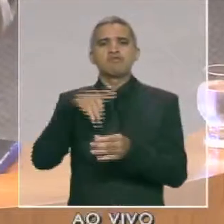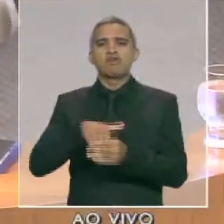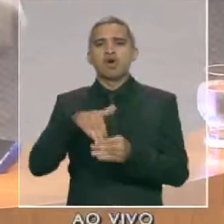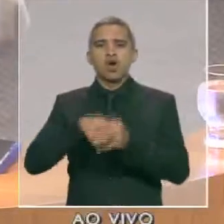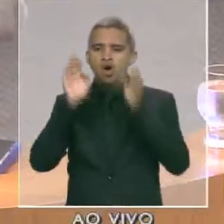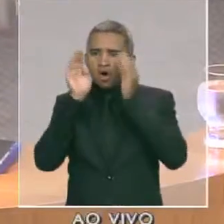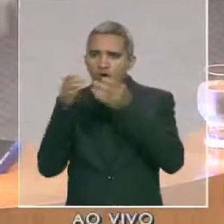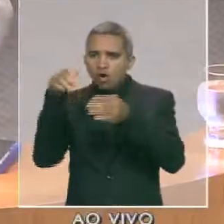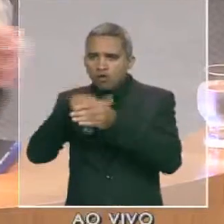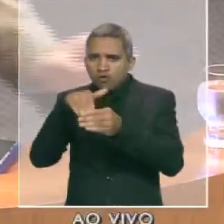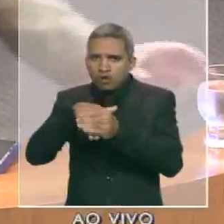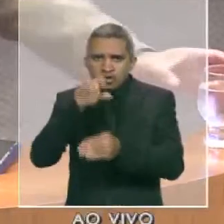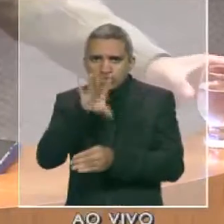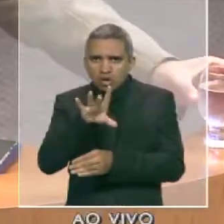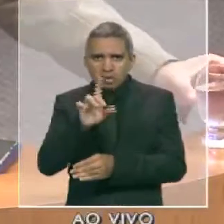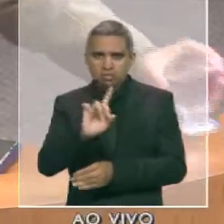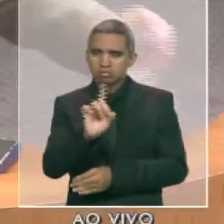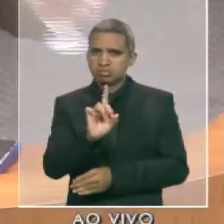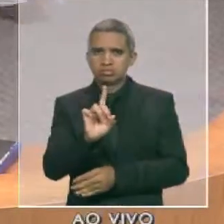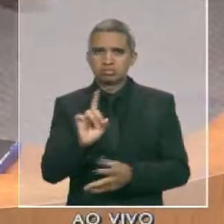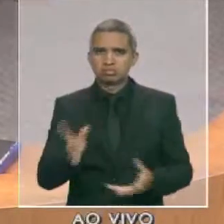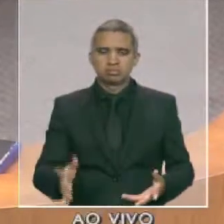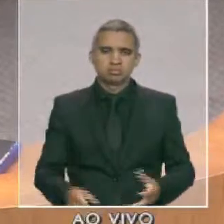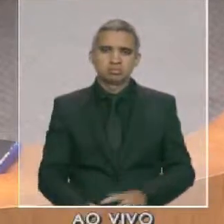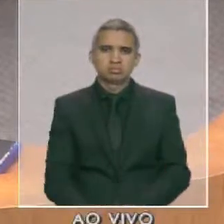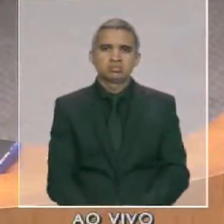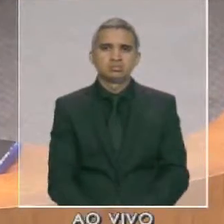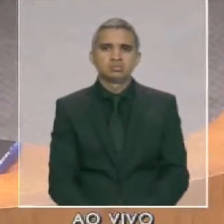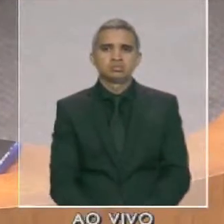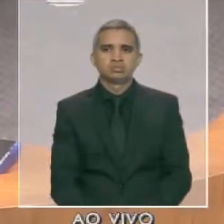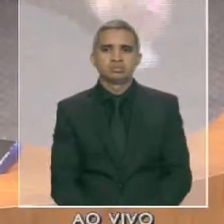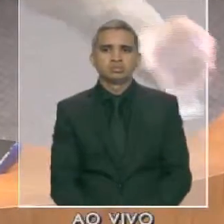dos seus representantes ou membros.